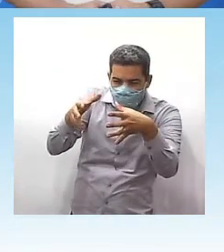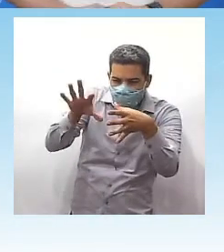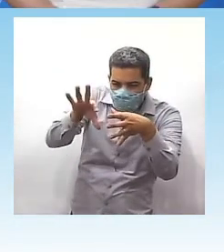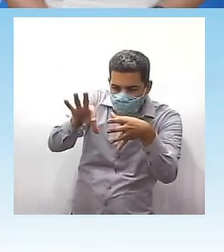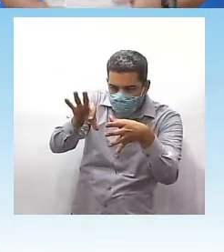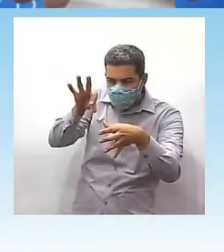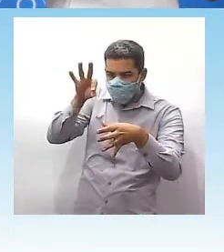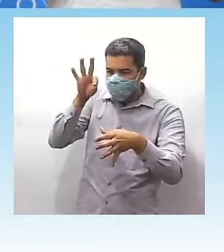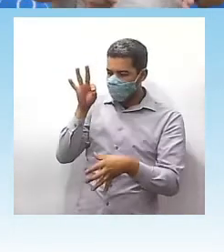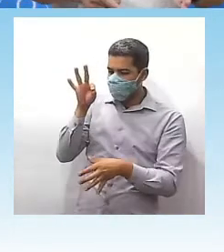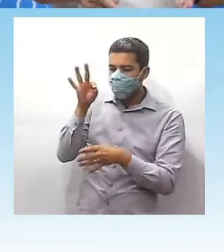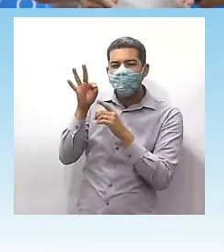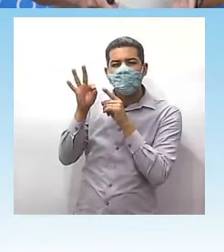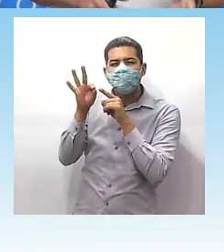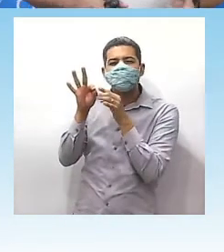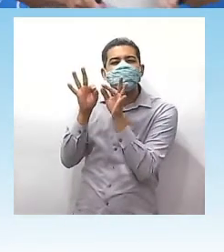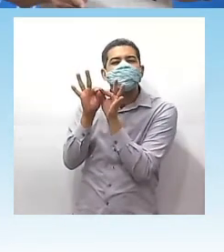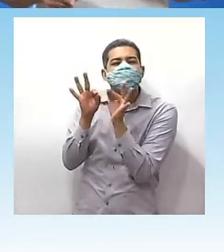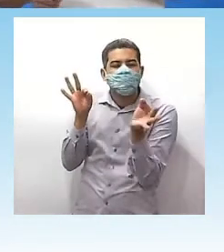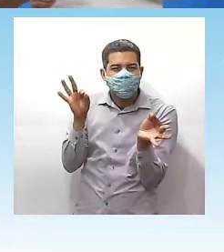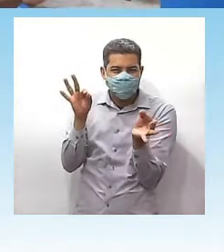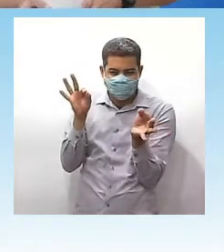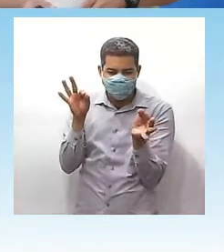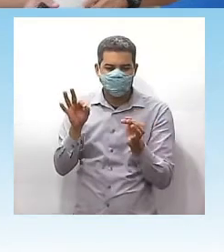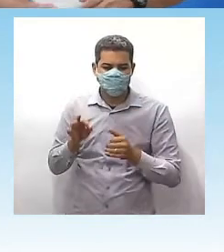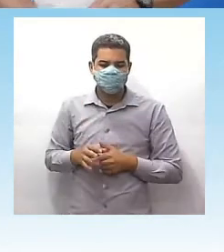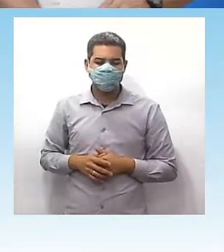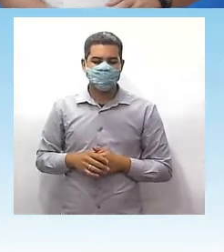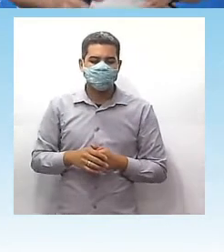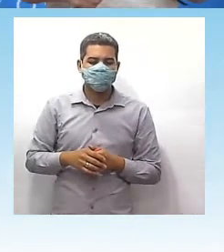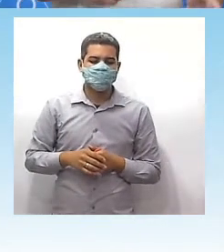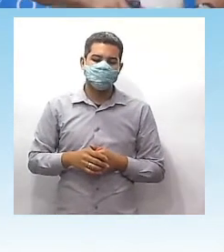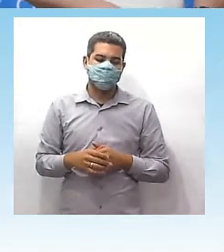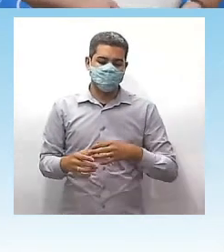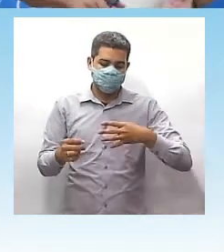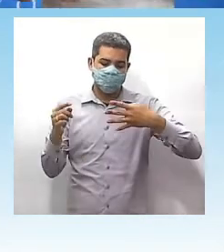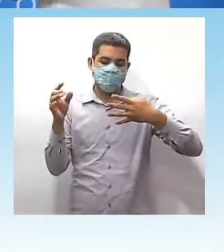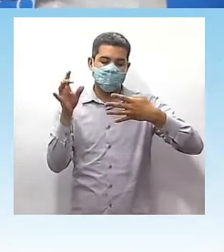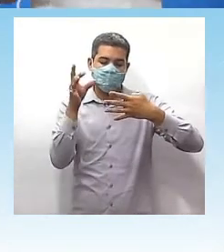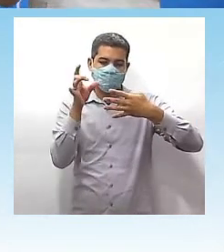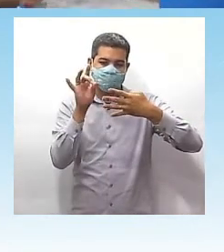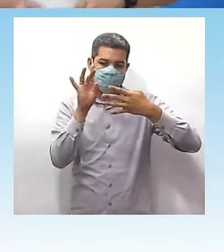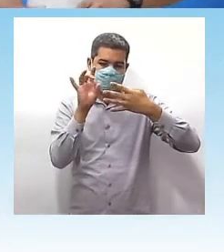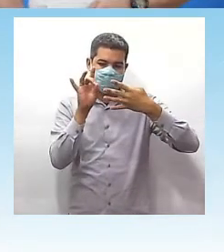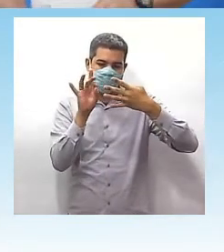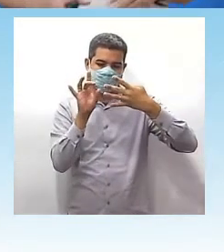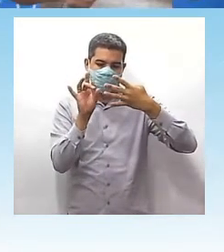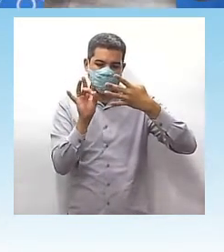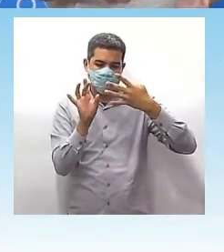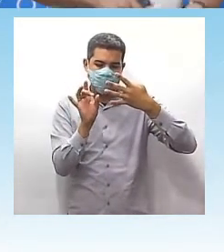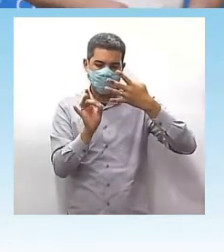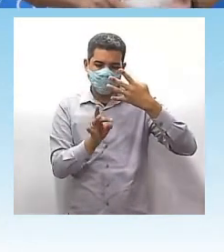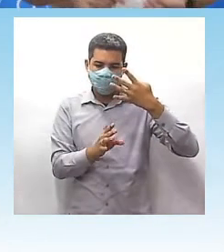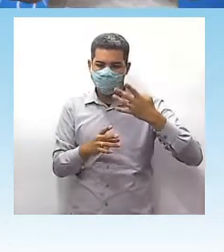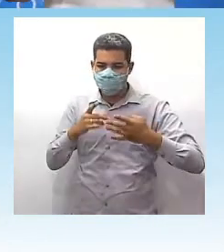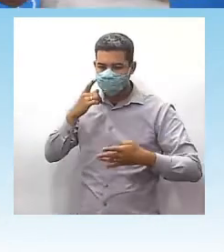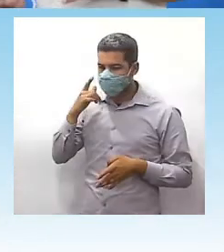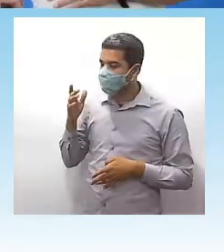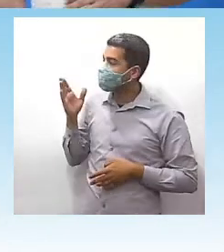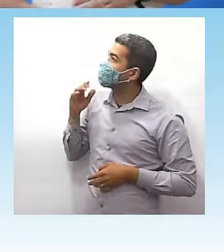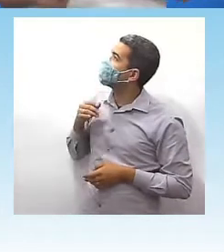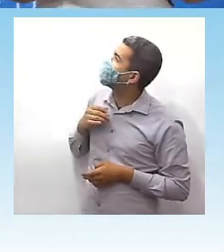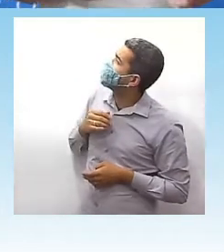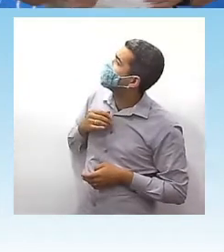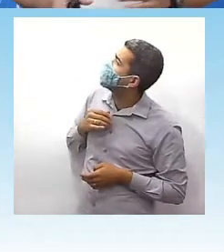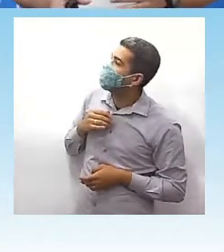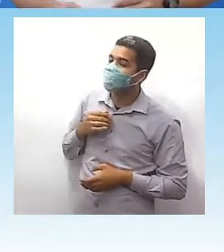tá bom? Então agora você entendeu aleatória simples, aleatória sistemática, aleatória